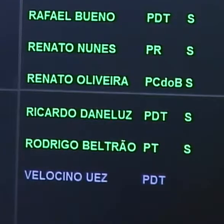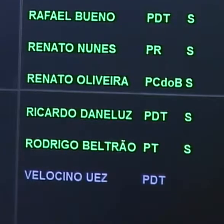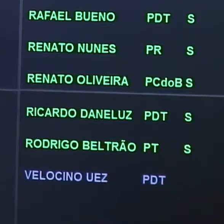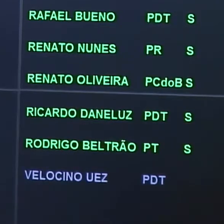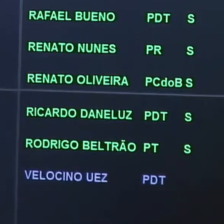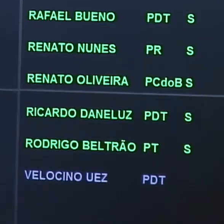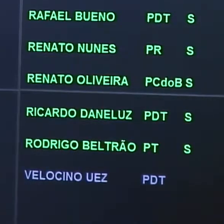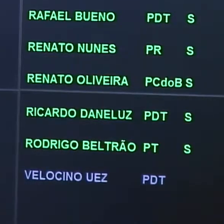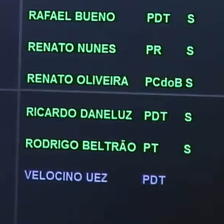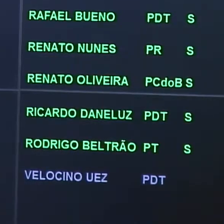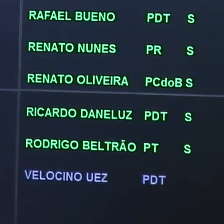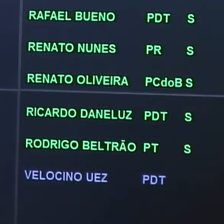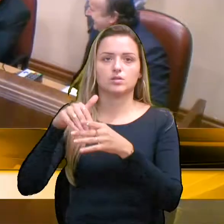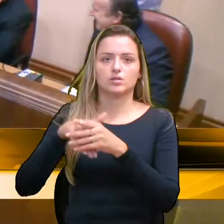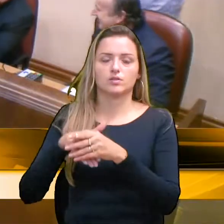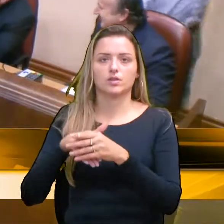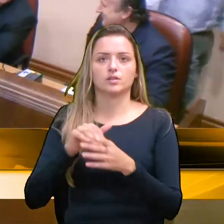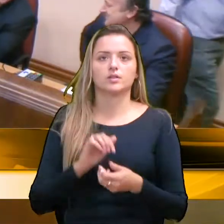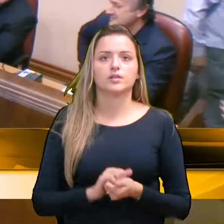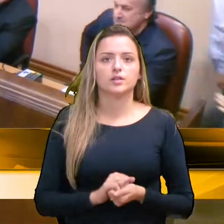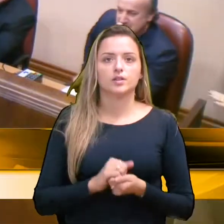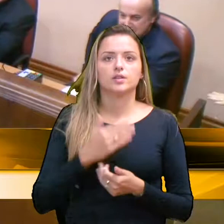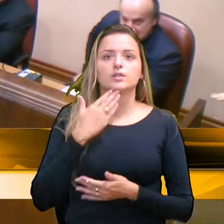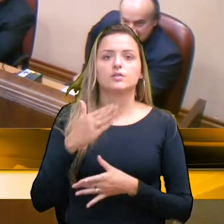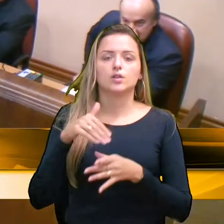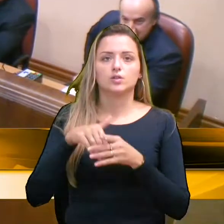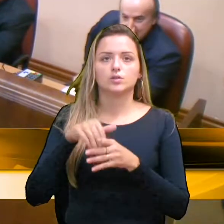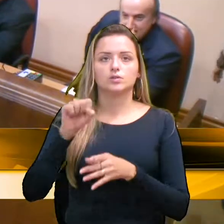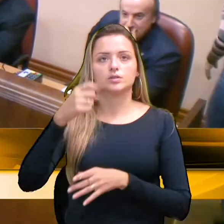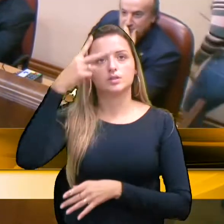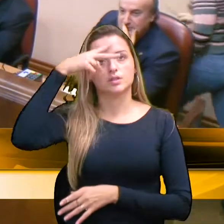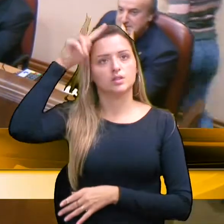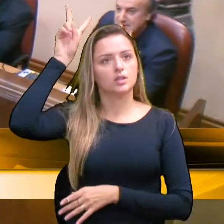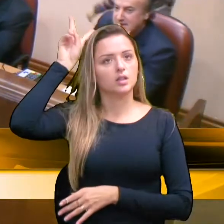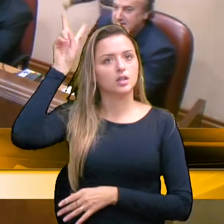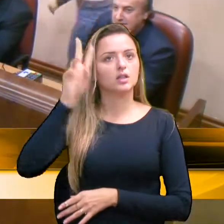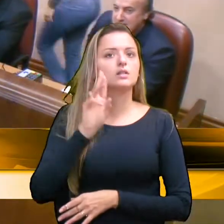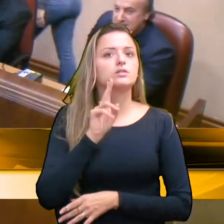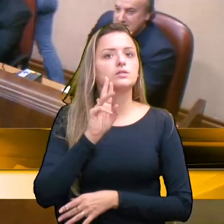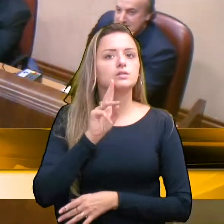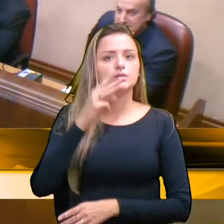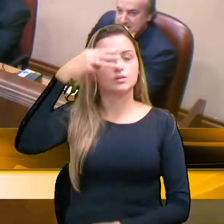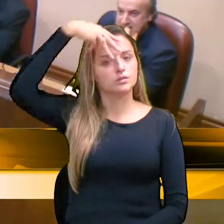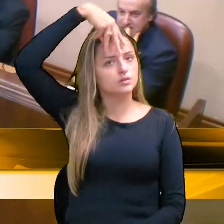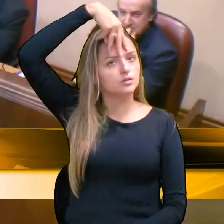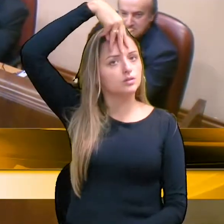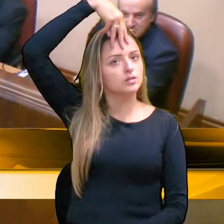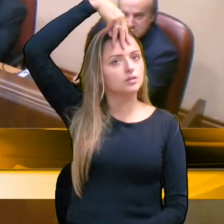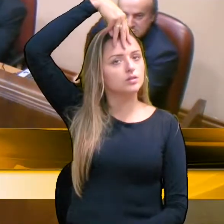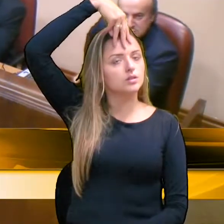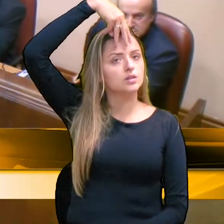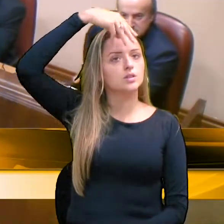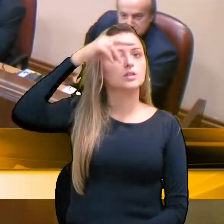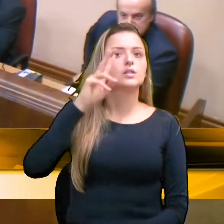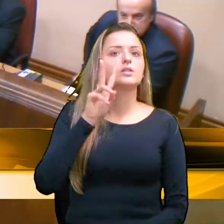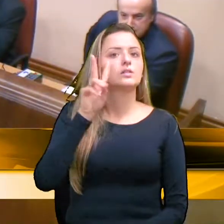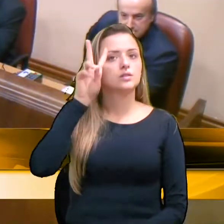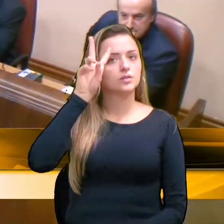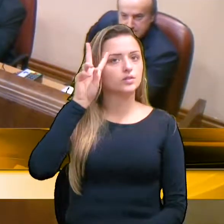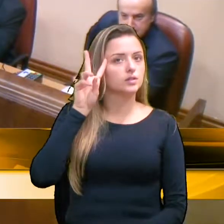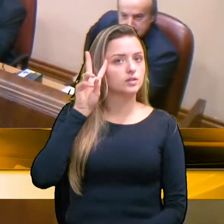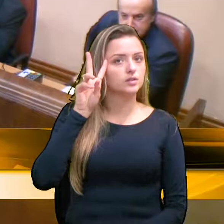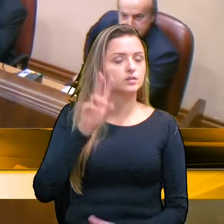Encerrado o registro dos votos. Vereadora Ana vota favorável. Voto Vereador favorável. Edson vota favorável. Vereador Kiko favorável. Vereador Ues